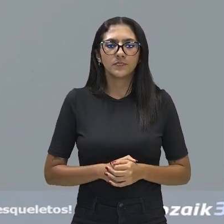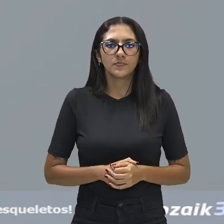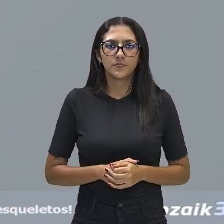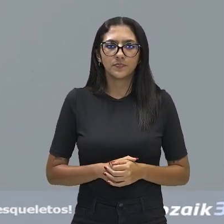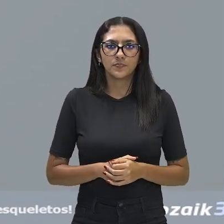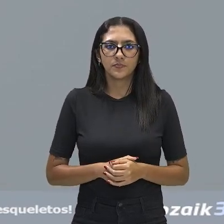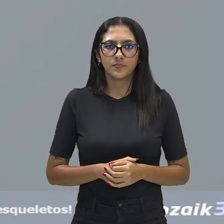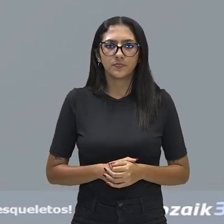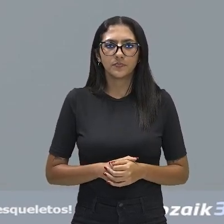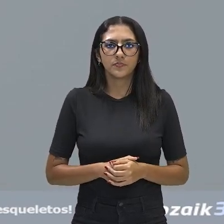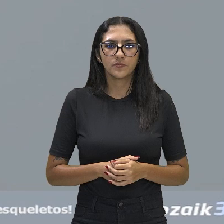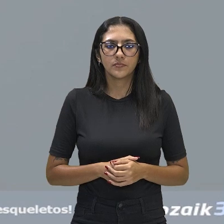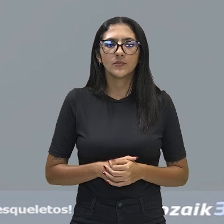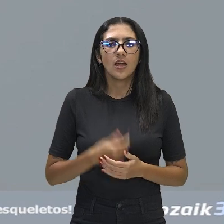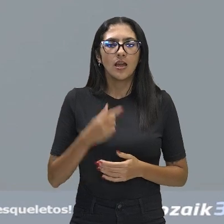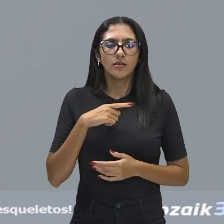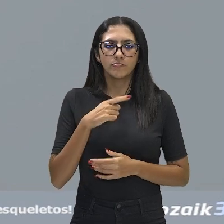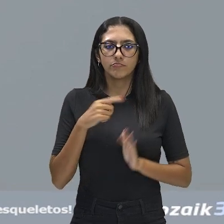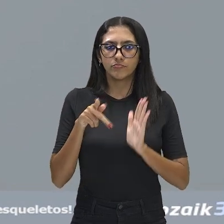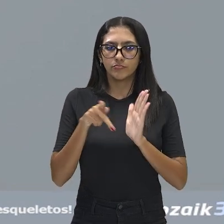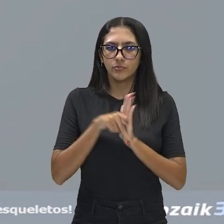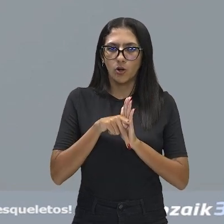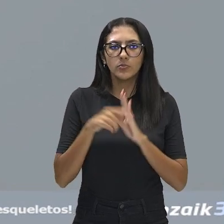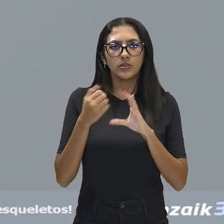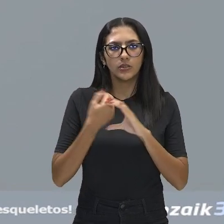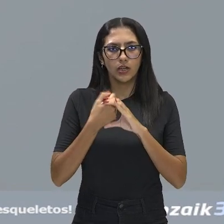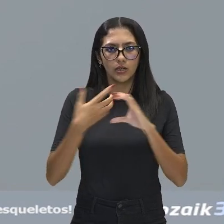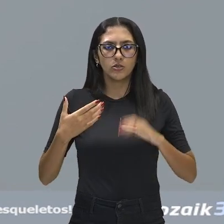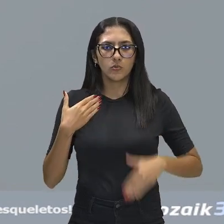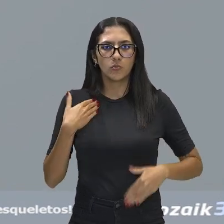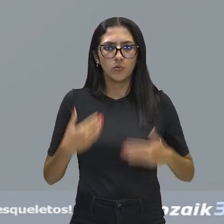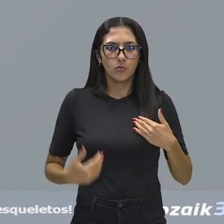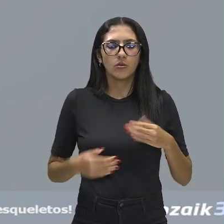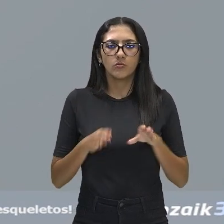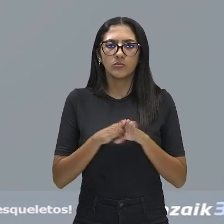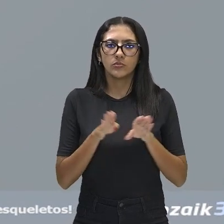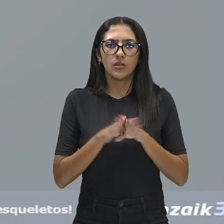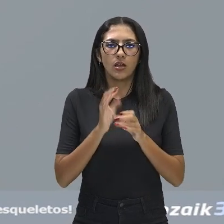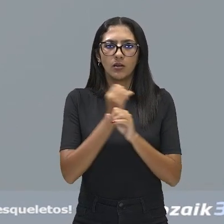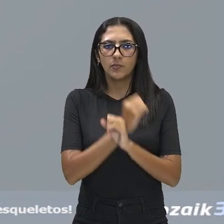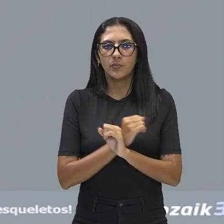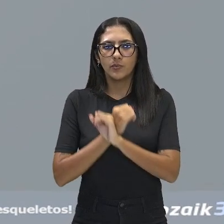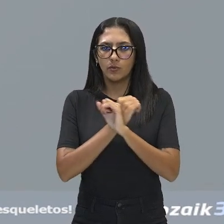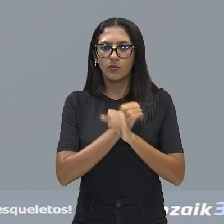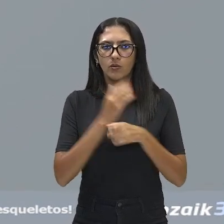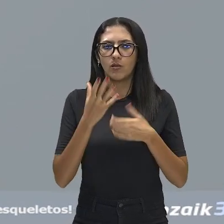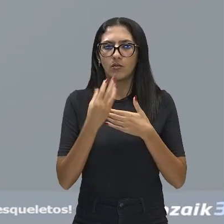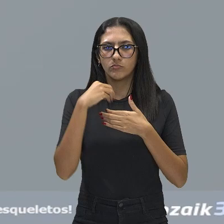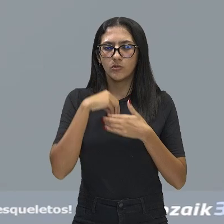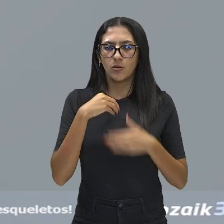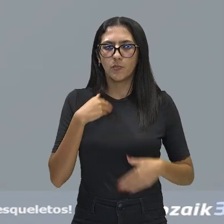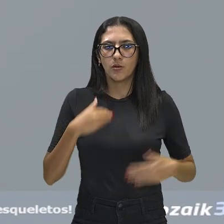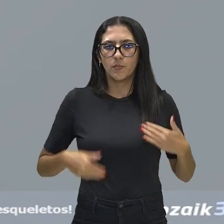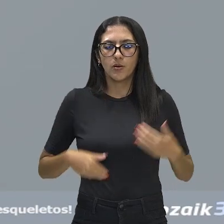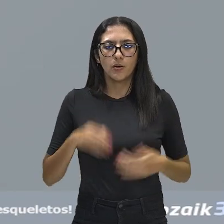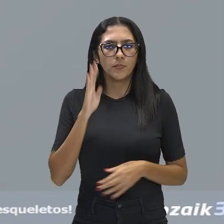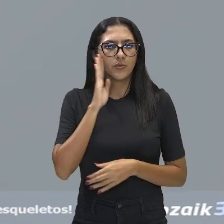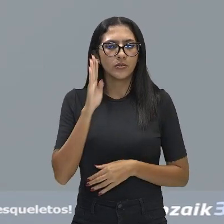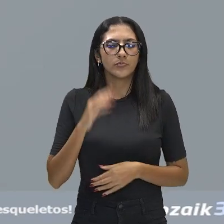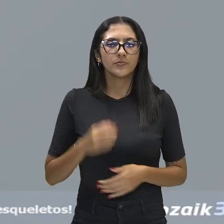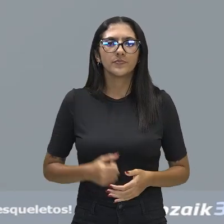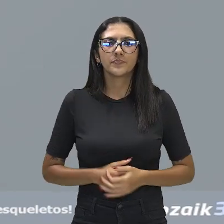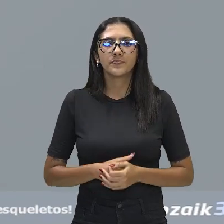dar forma ao nosso corpo e proteção aos nossos órgãos vitais,